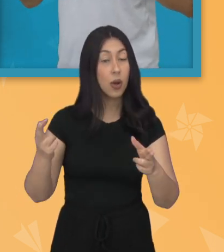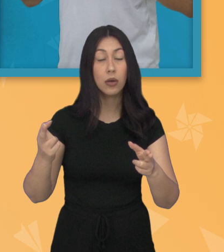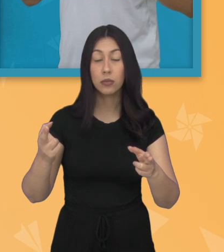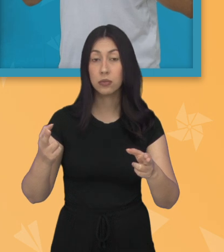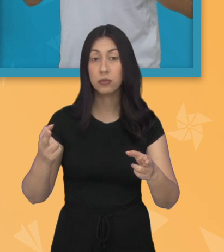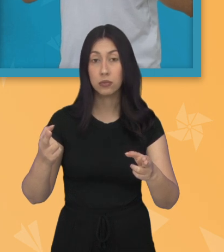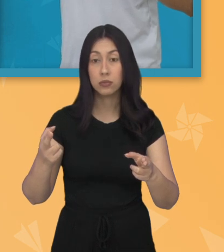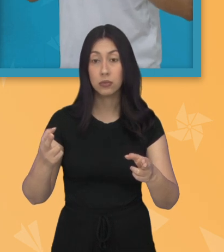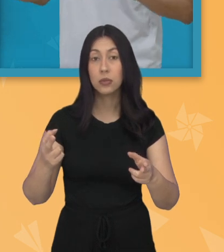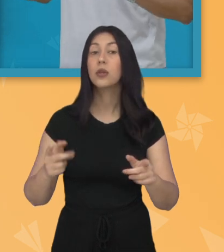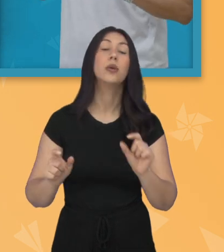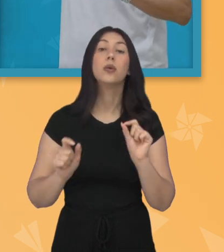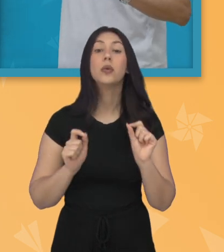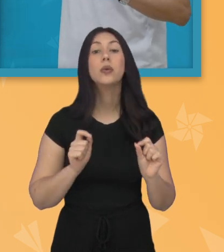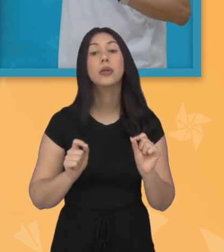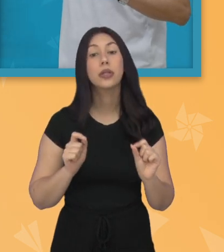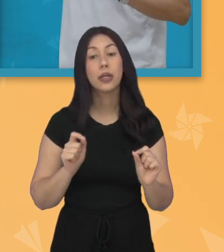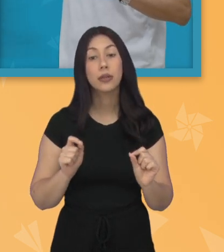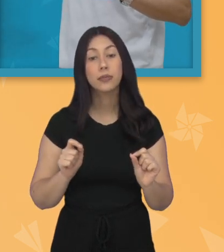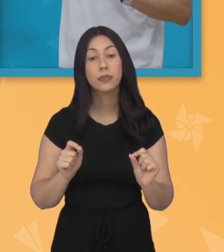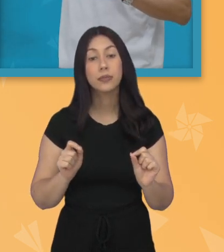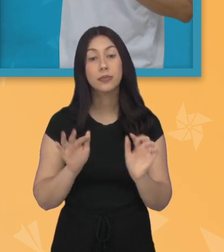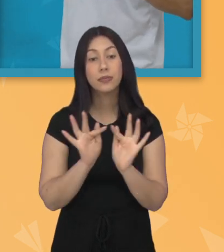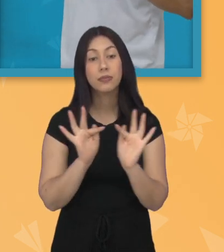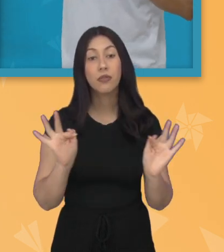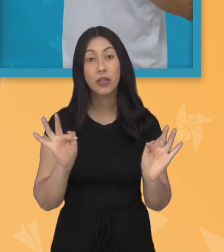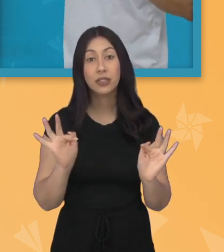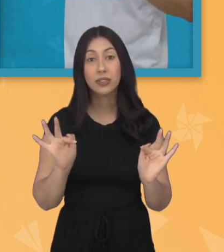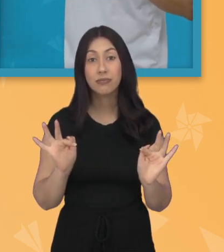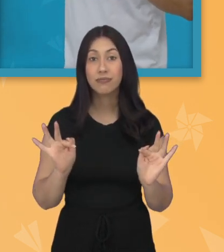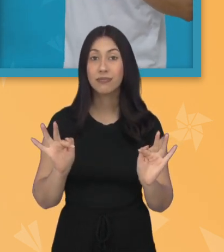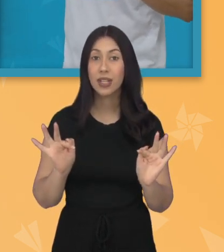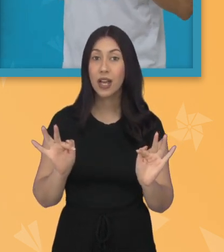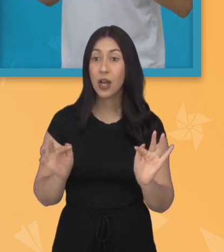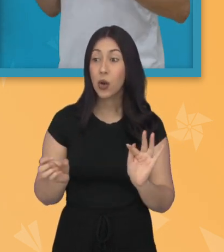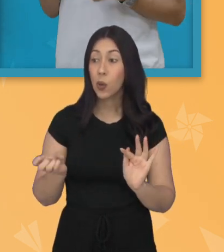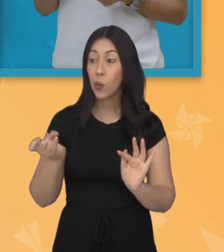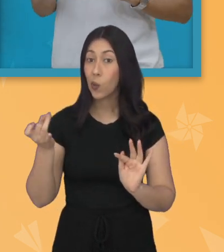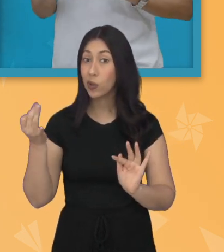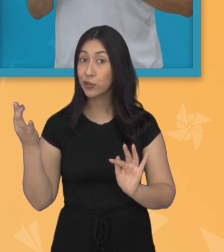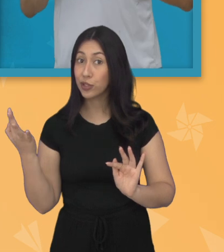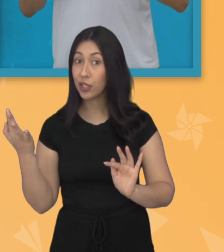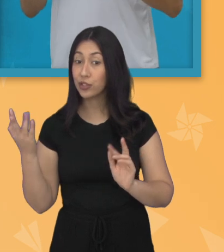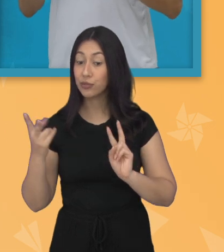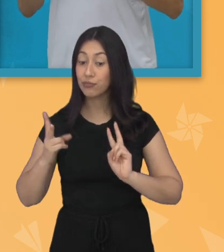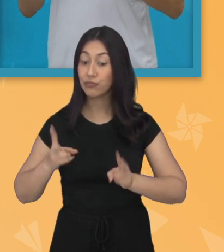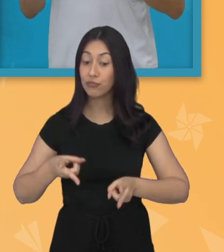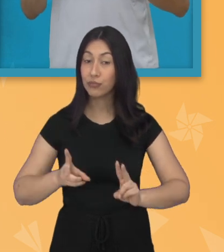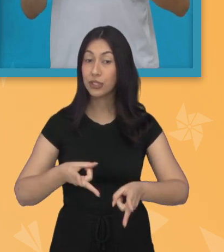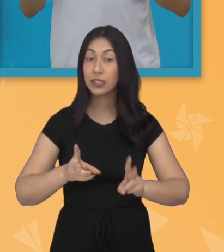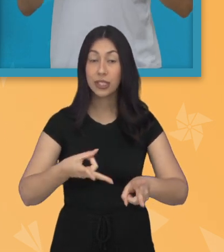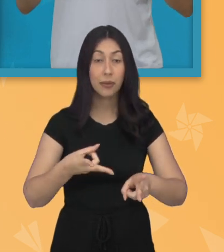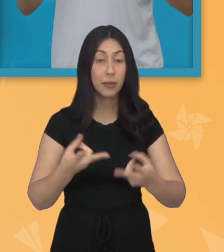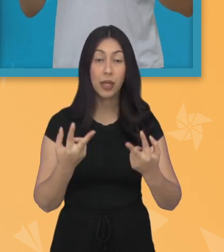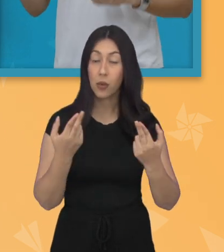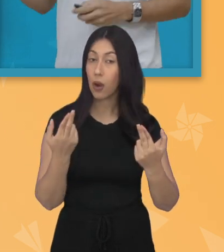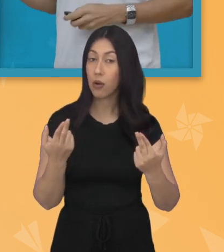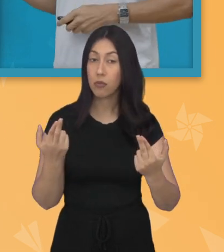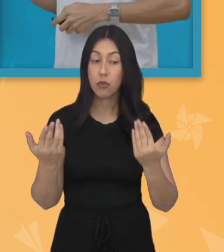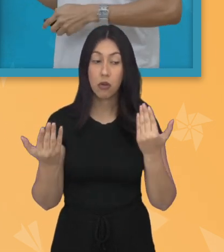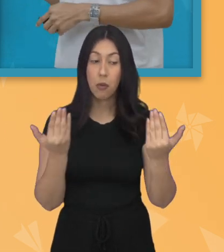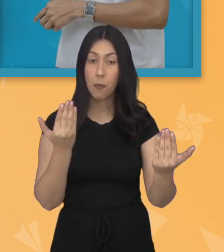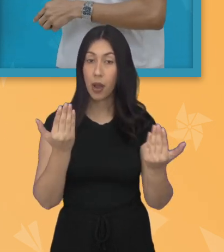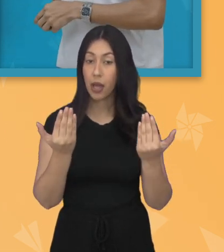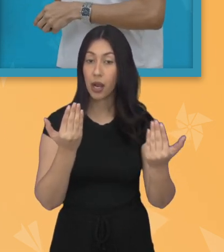sempre dessa lei a partir dessa mesma frase aqui, proporção de massa. Ou seja, se você fizer sempre